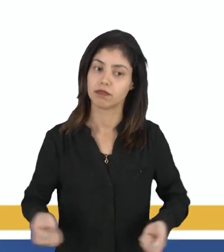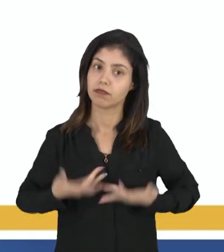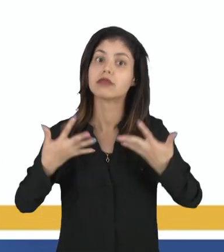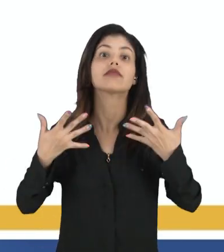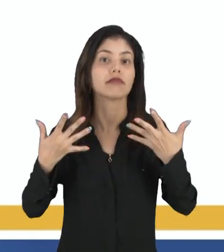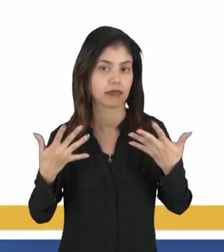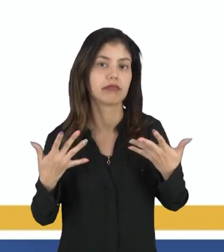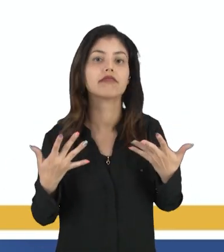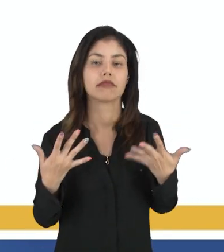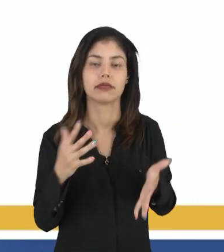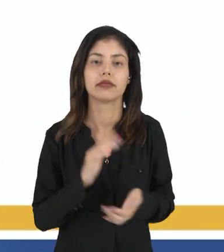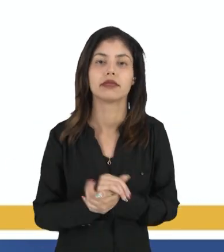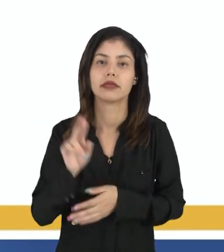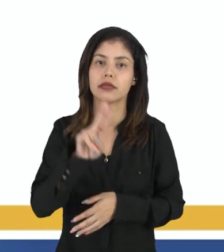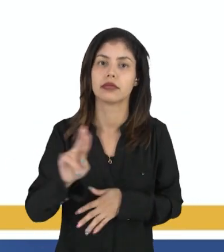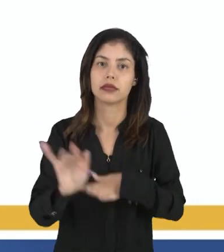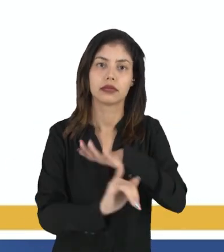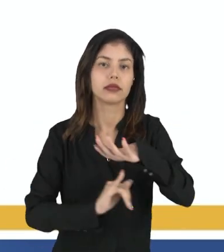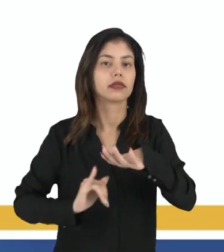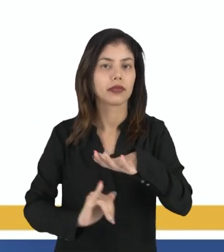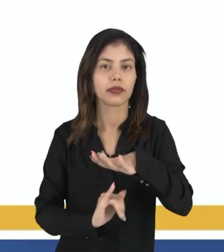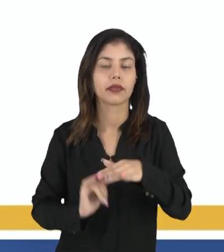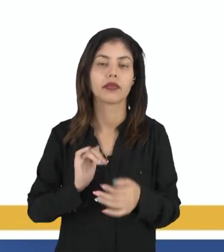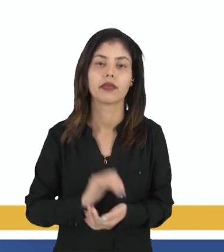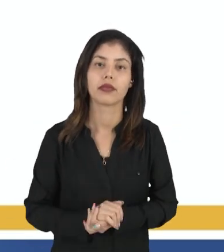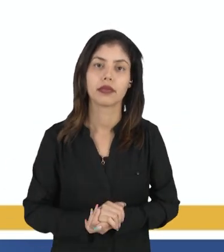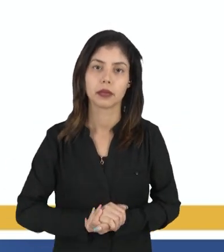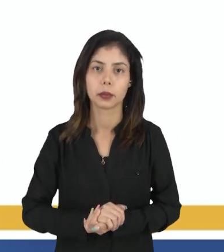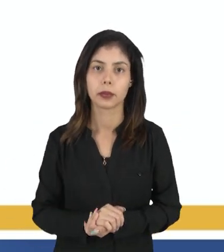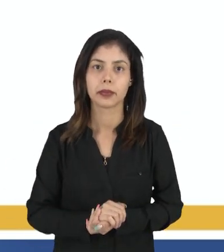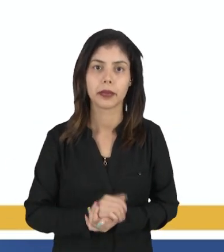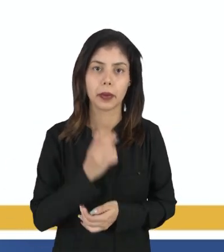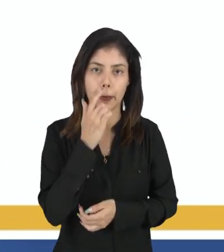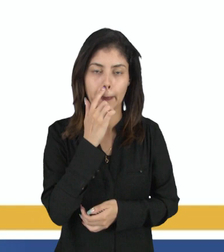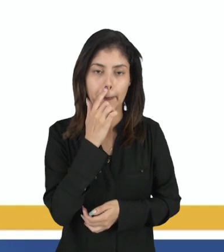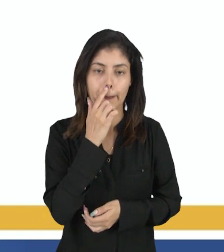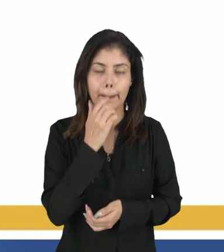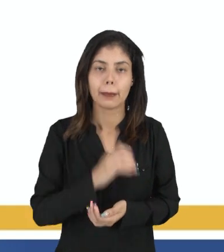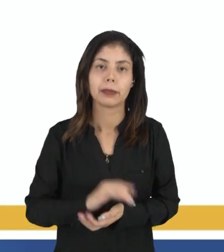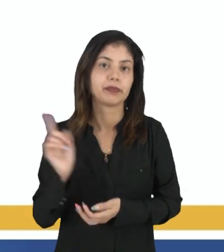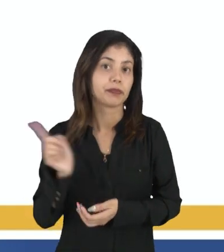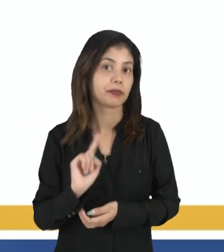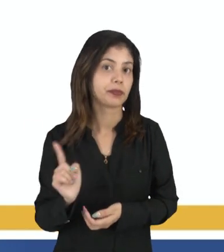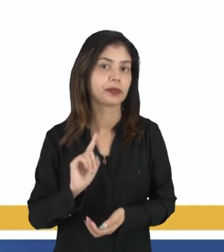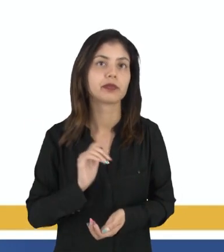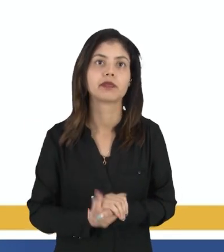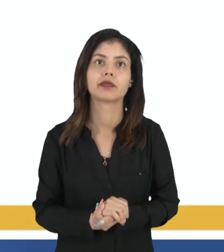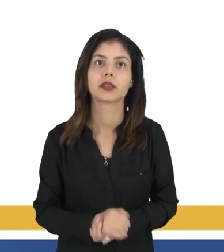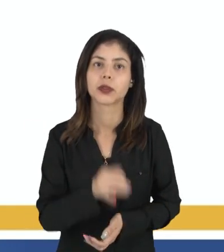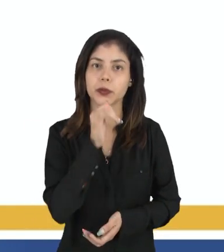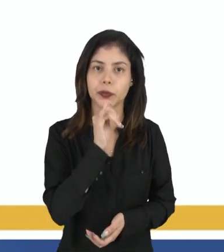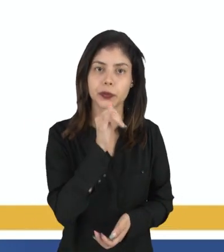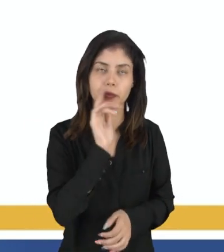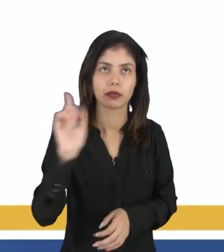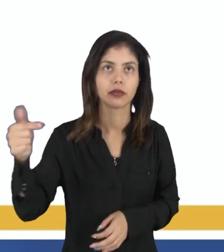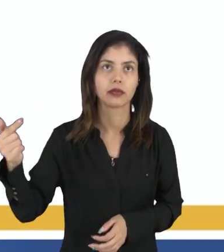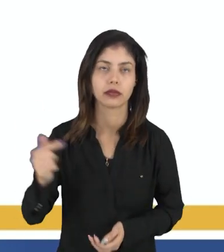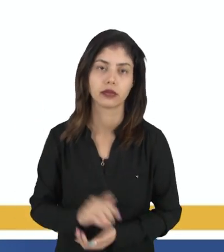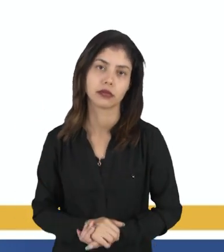espontâneo, despretensioso, utilizando a linguagem informal, não formal. Mais um